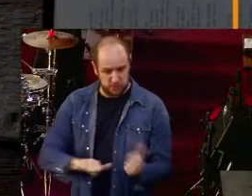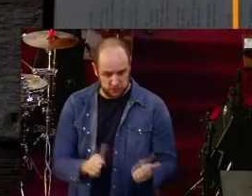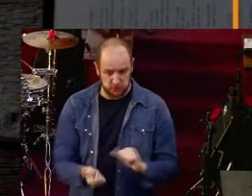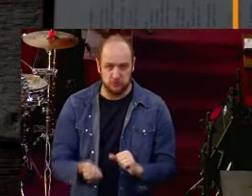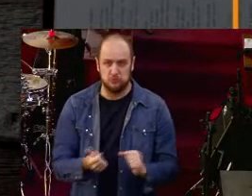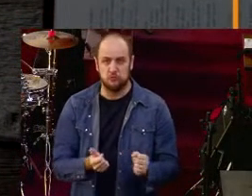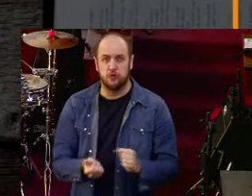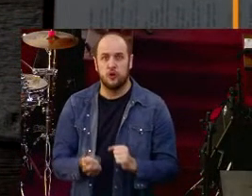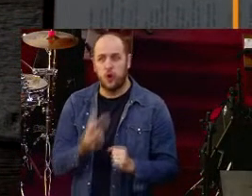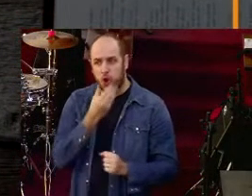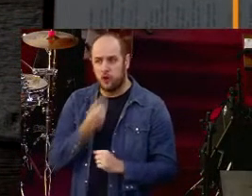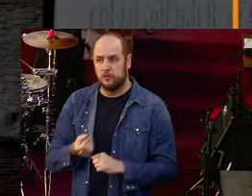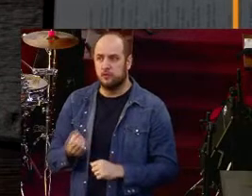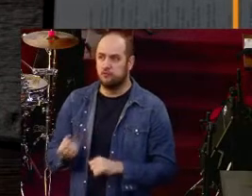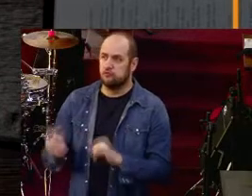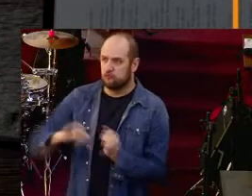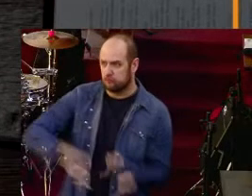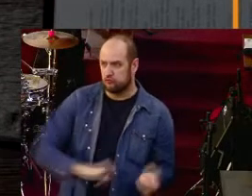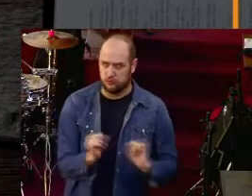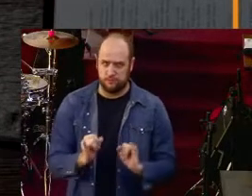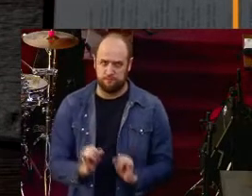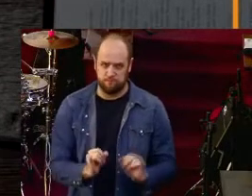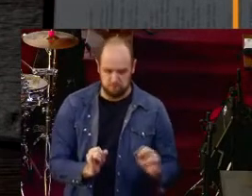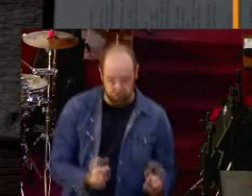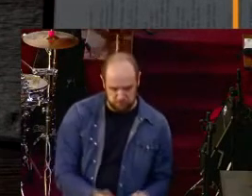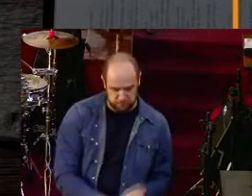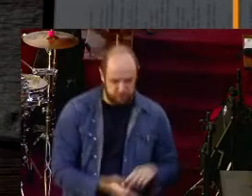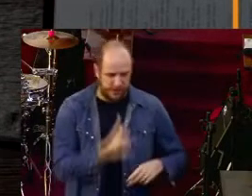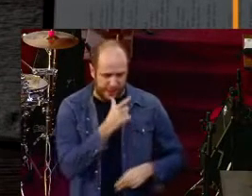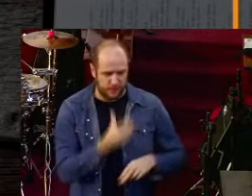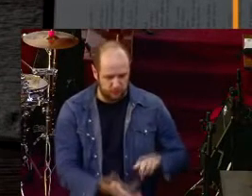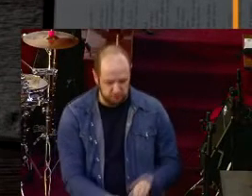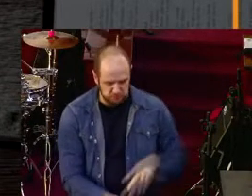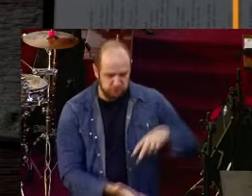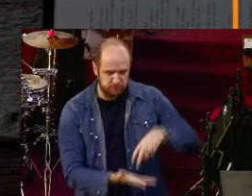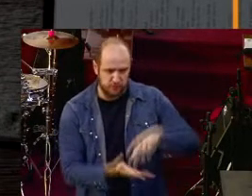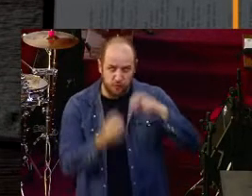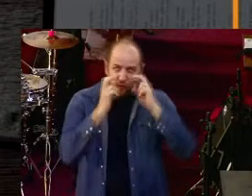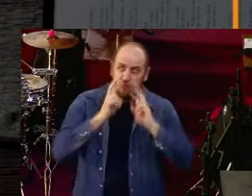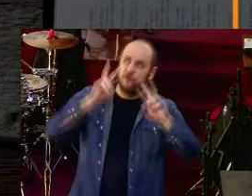rio Jordão. Logo ao sair da água, viu os céus